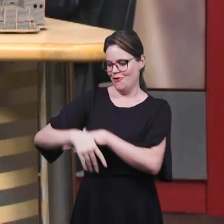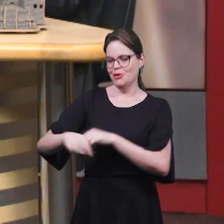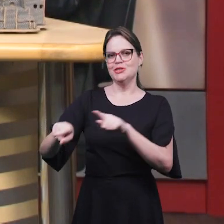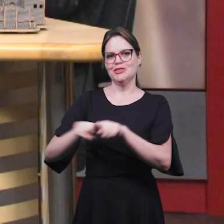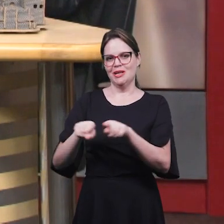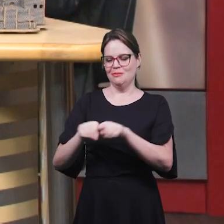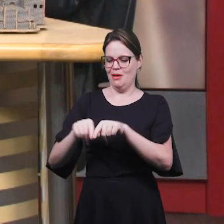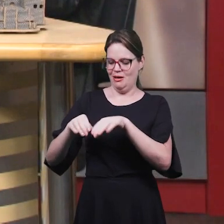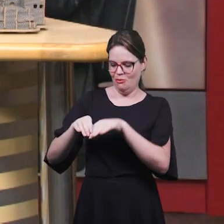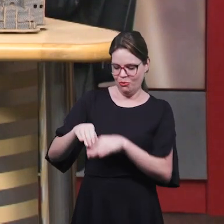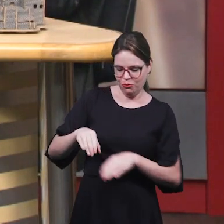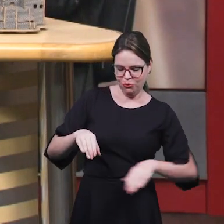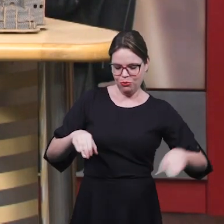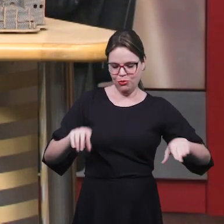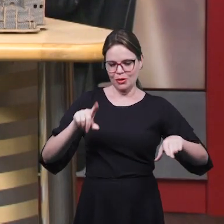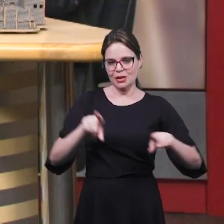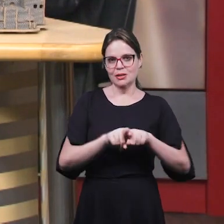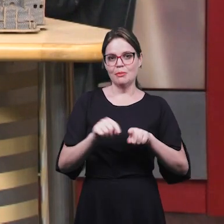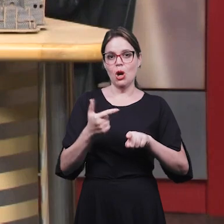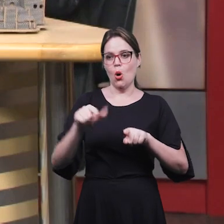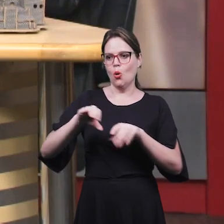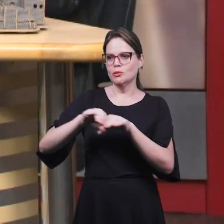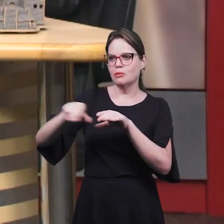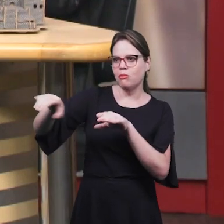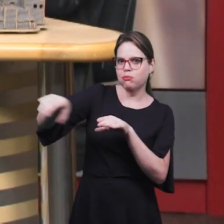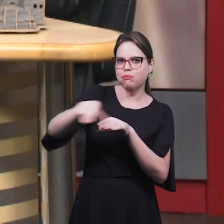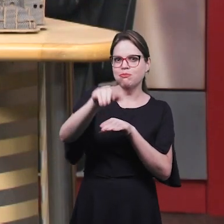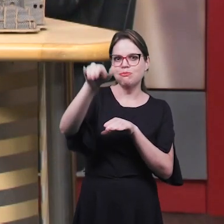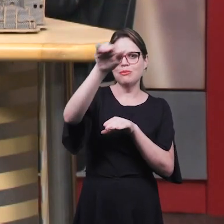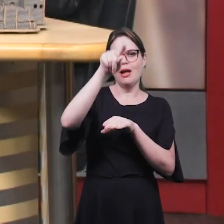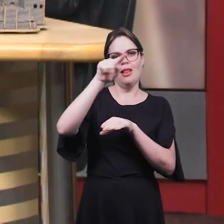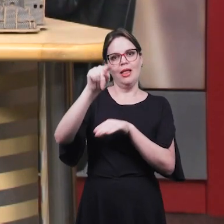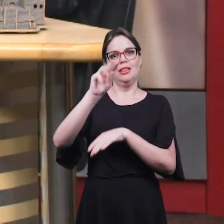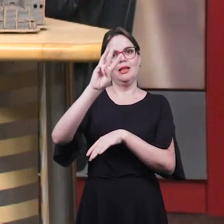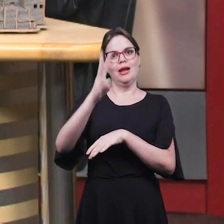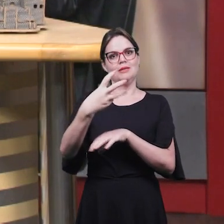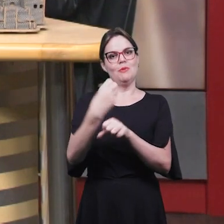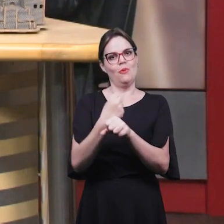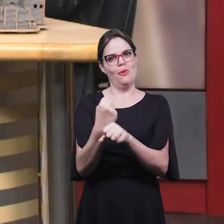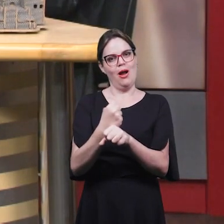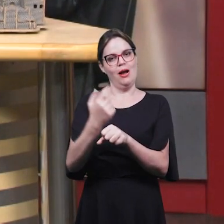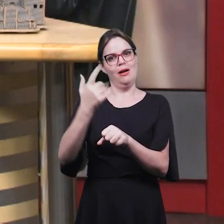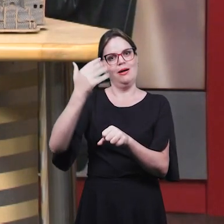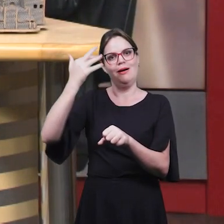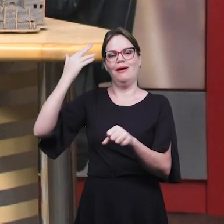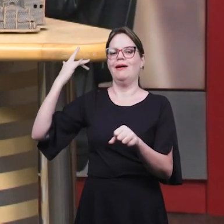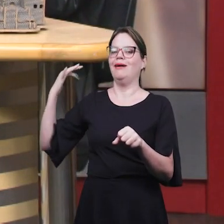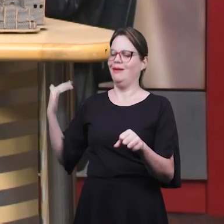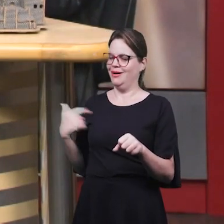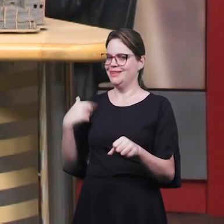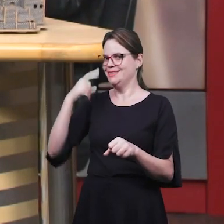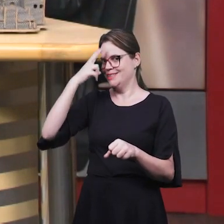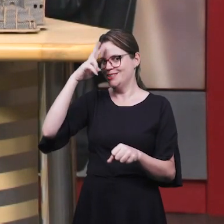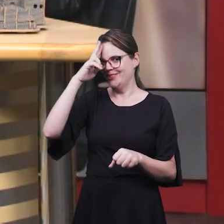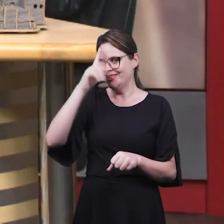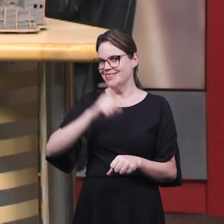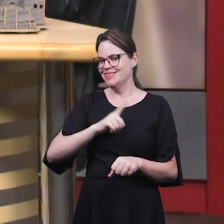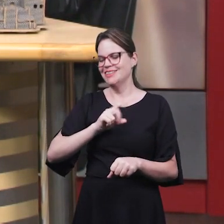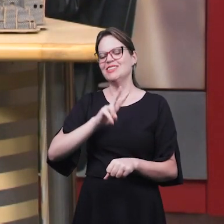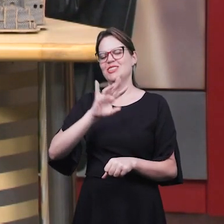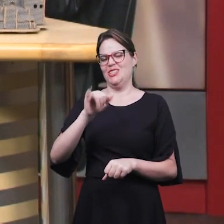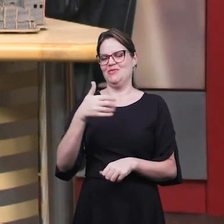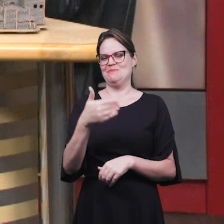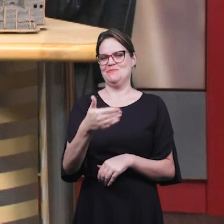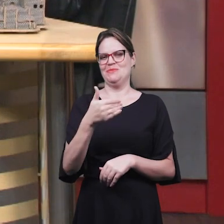túnel dos Jebuseus, que é a história de quase 3.000 anos atrás. Nós vamos